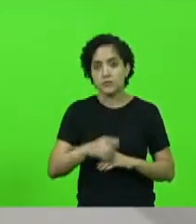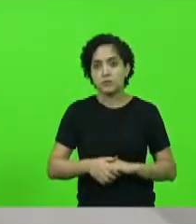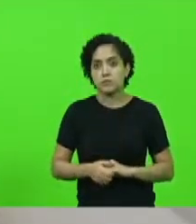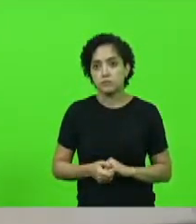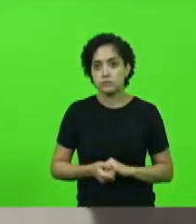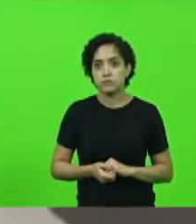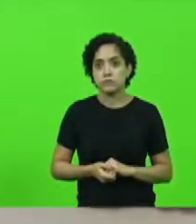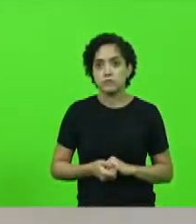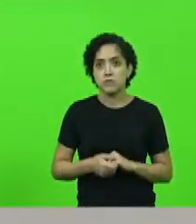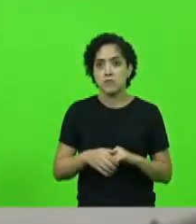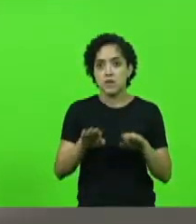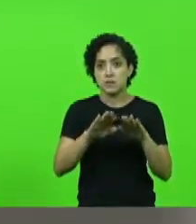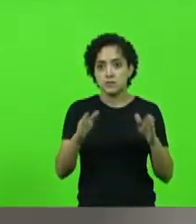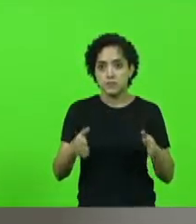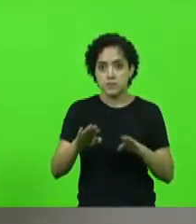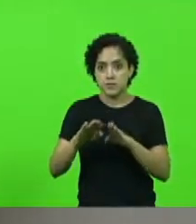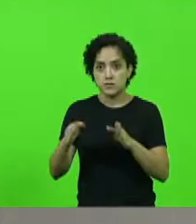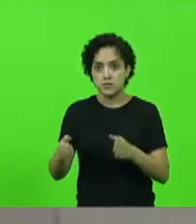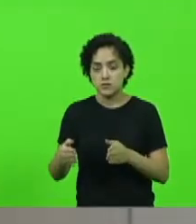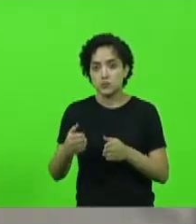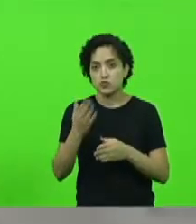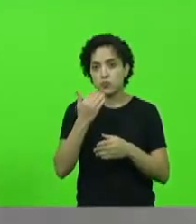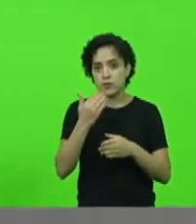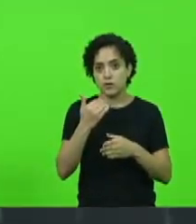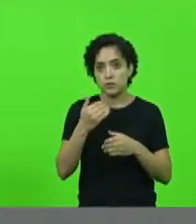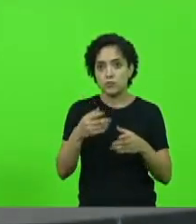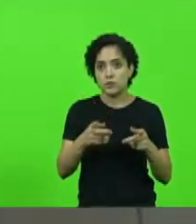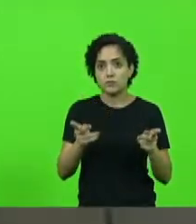Essas mesinhas onde põe o alimento em cima ali, ó.